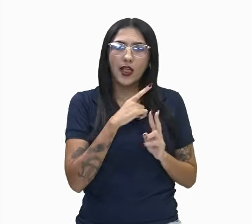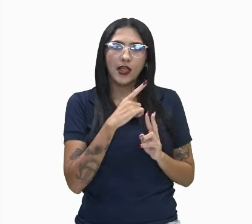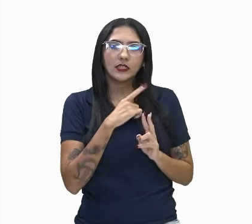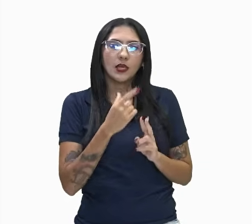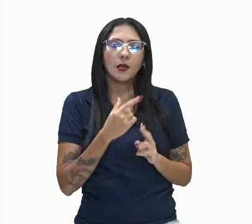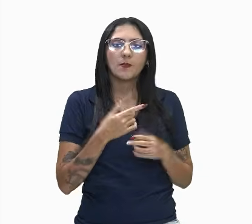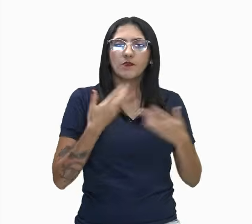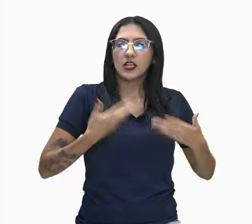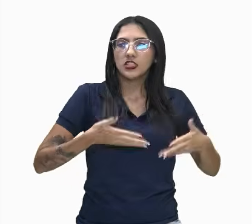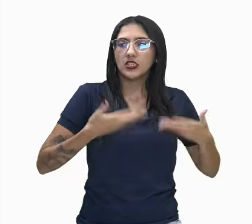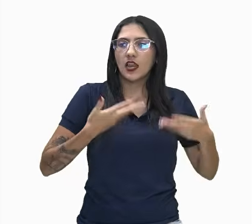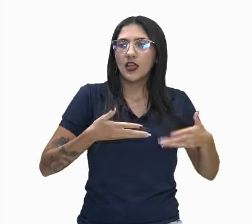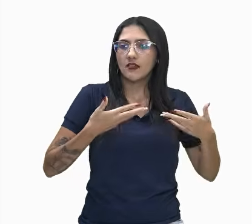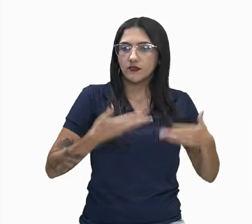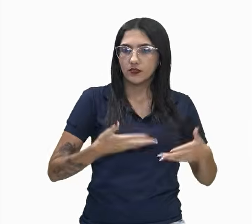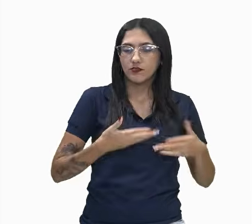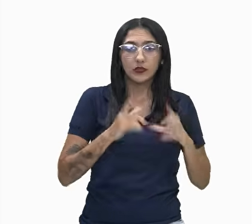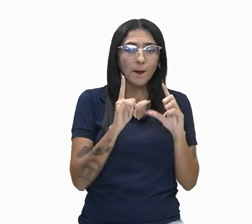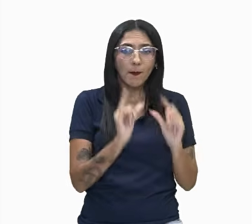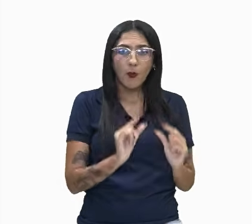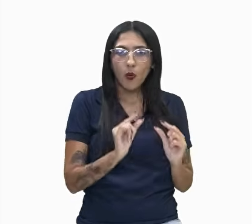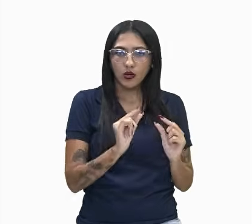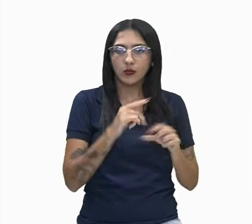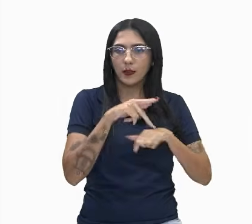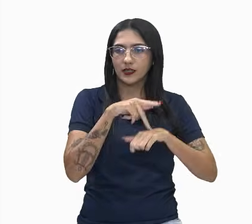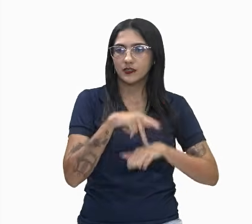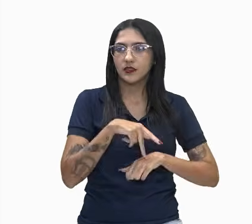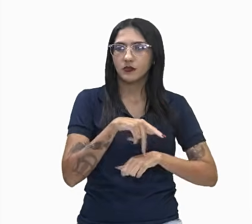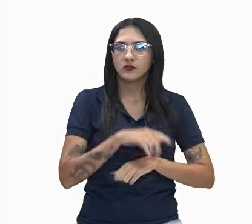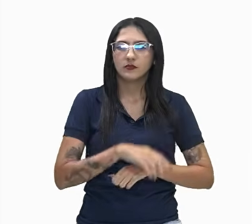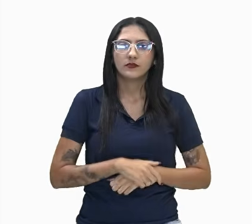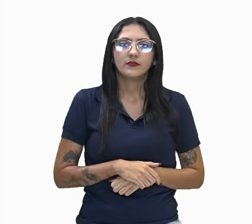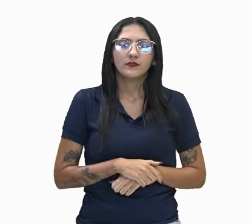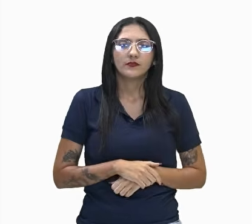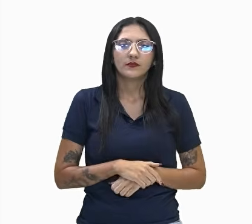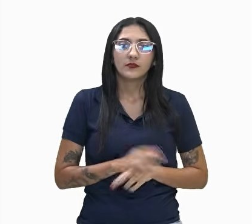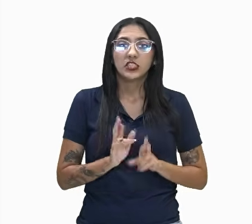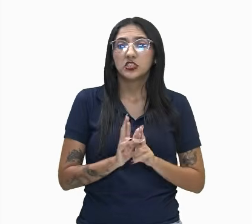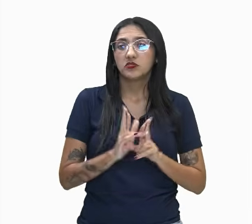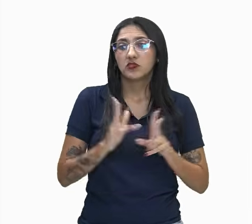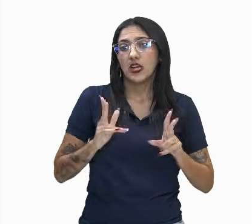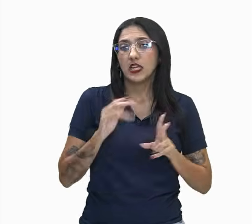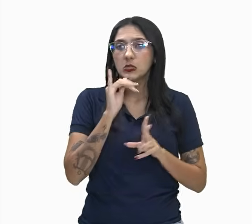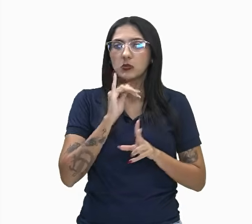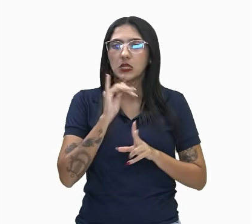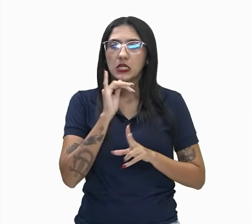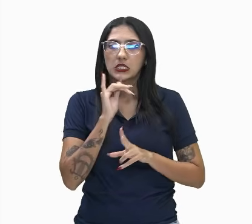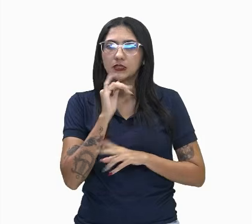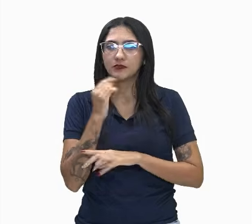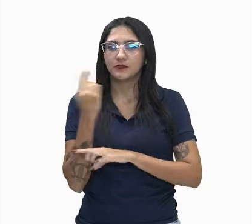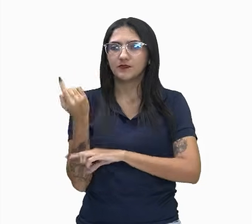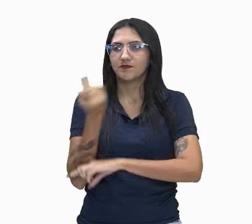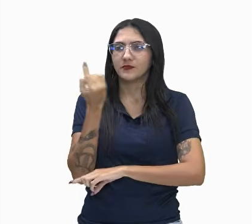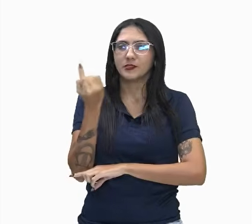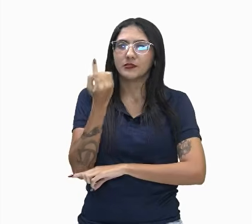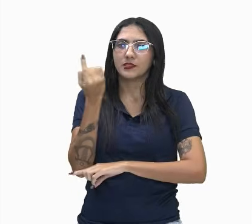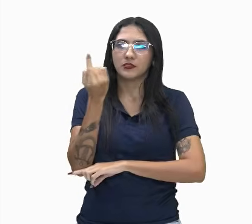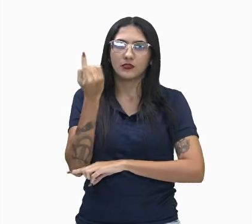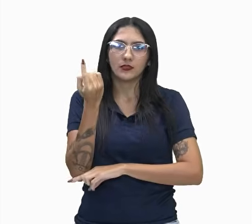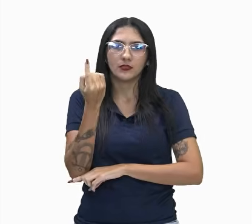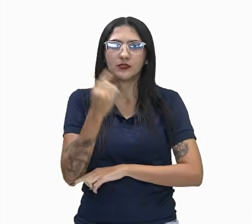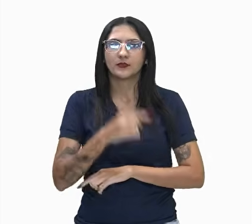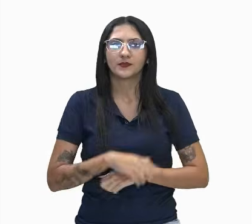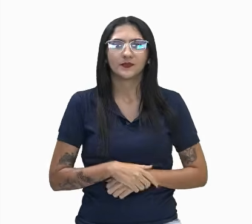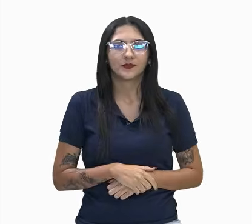então ocorre uma menor pressão, diferente de uma altitude mais alta. O que